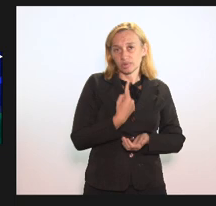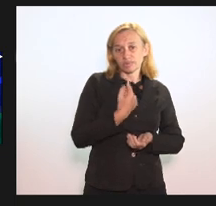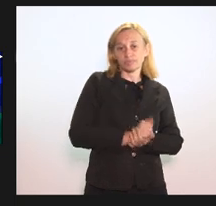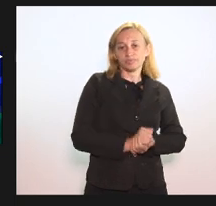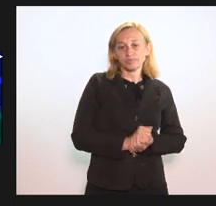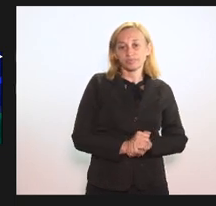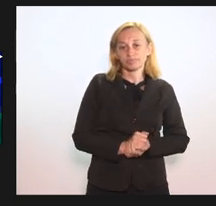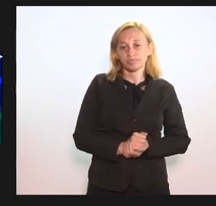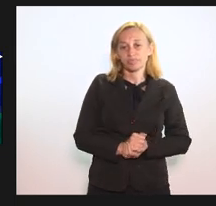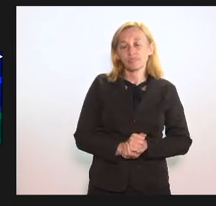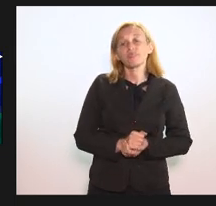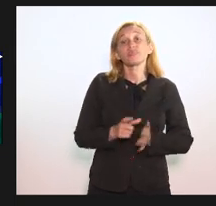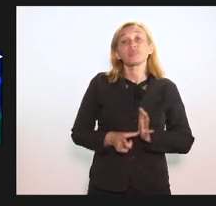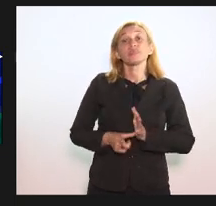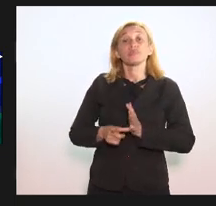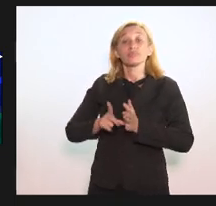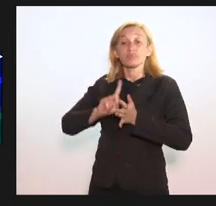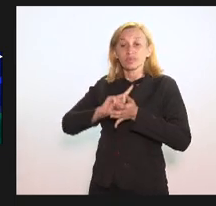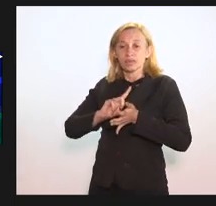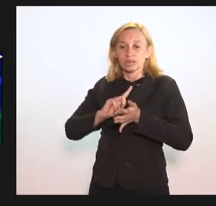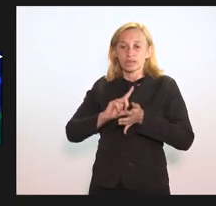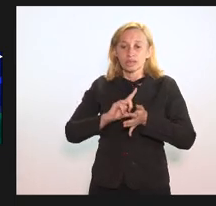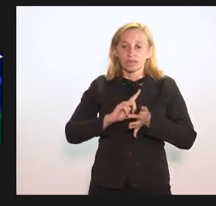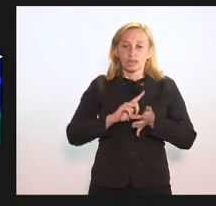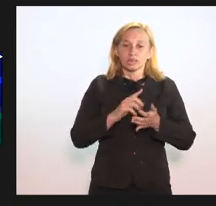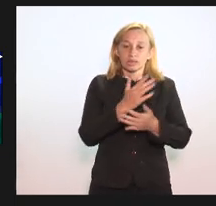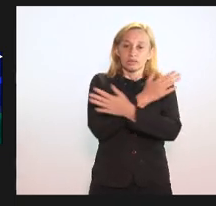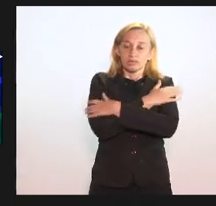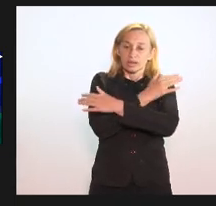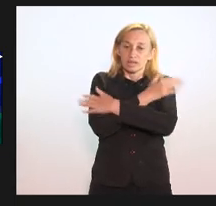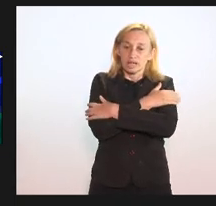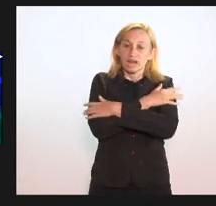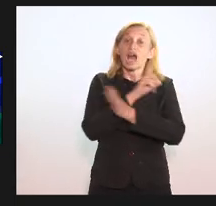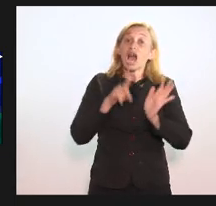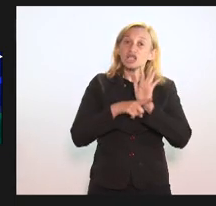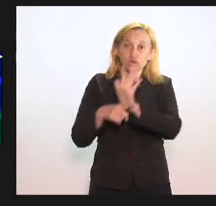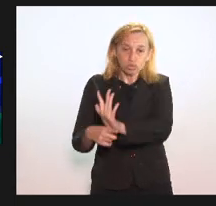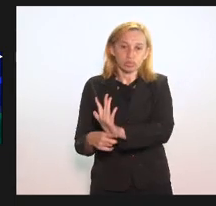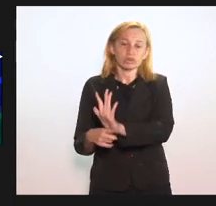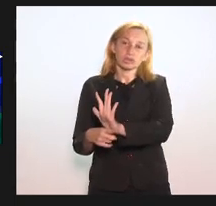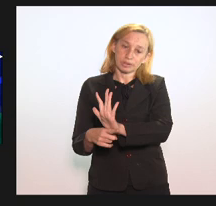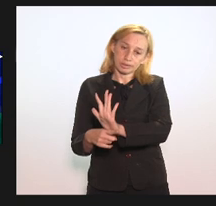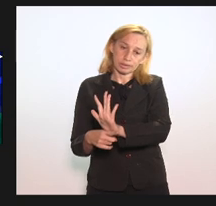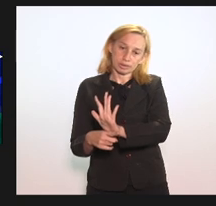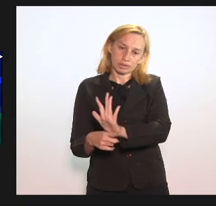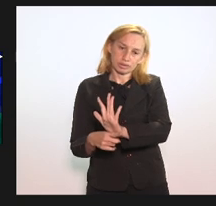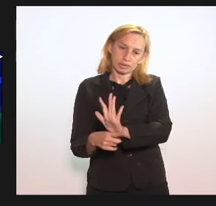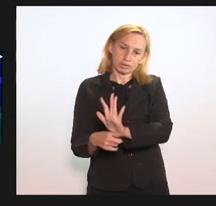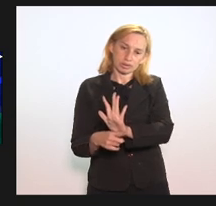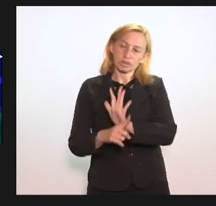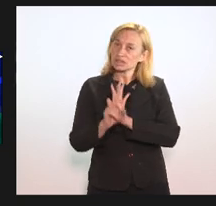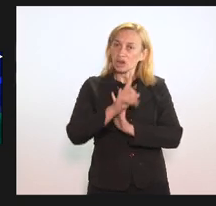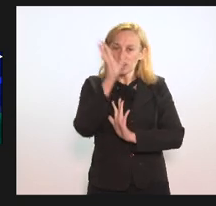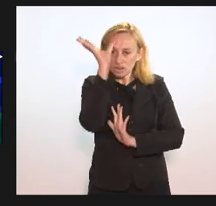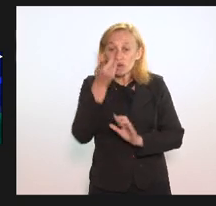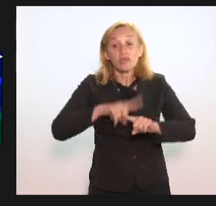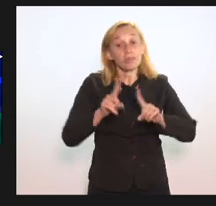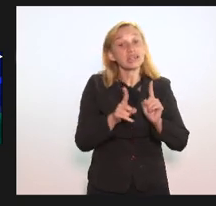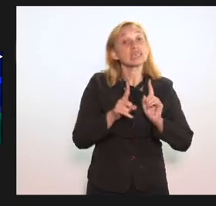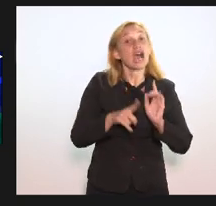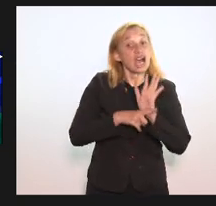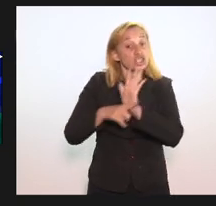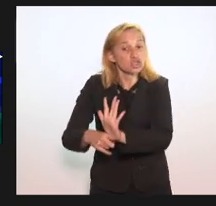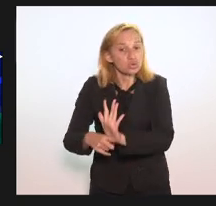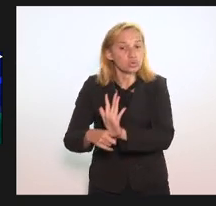EA antecipação desse feriado ajuda né não resolve mas ajuda